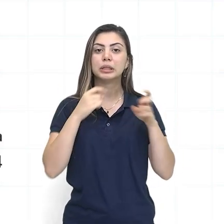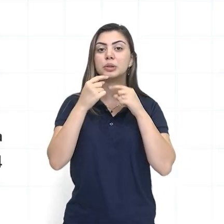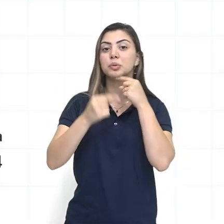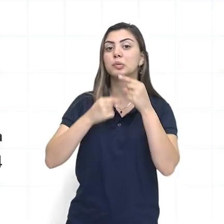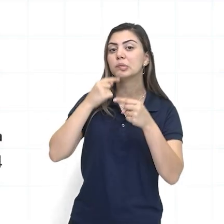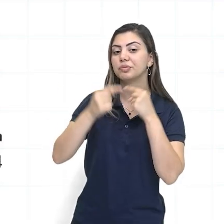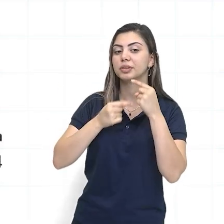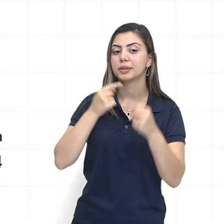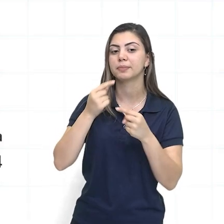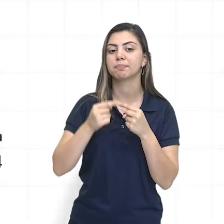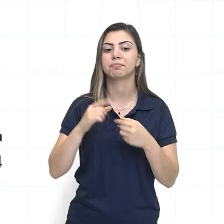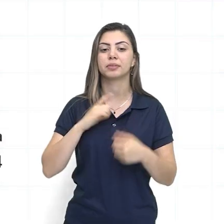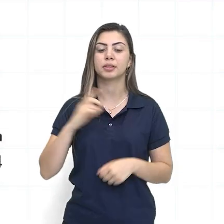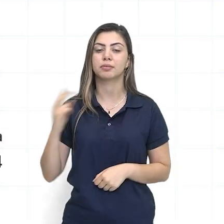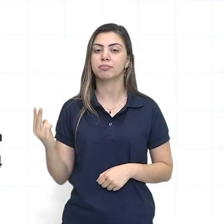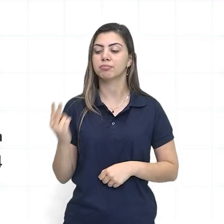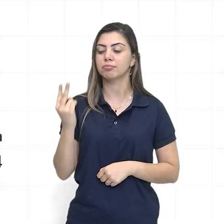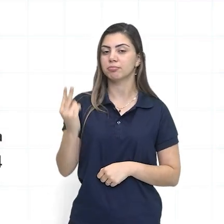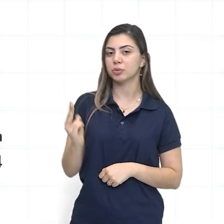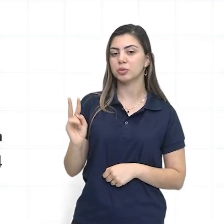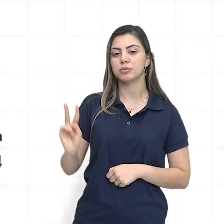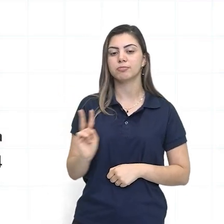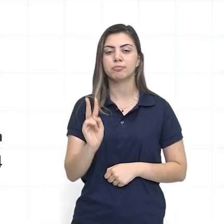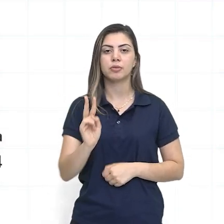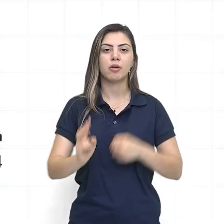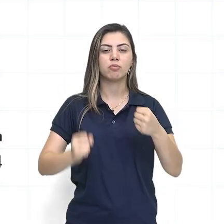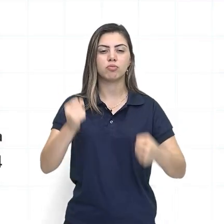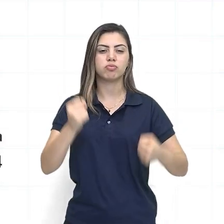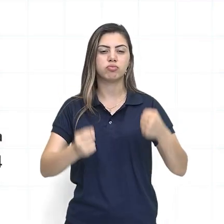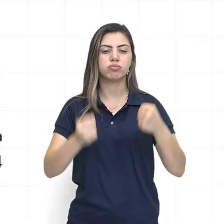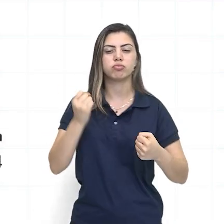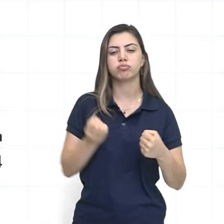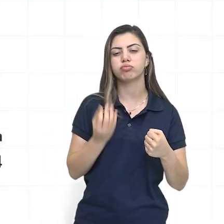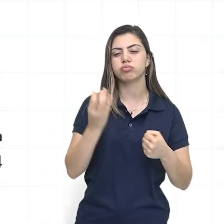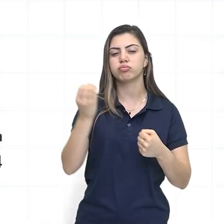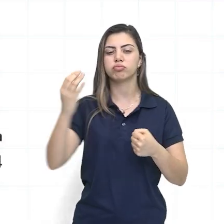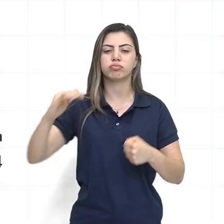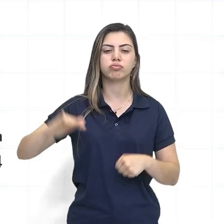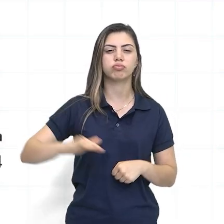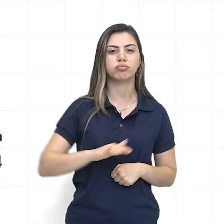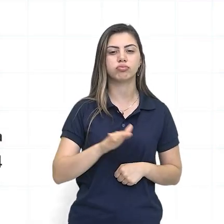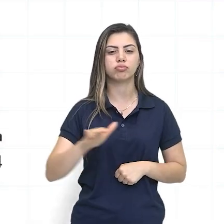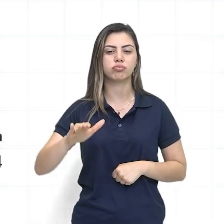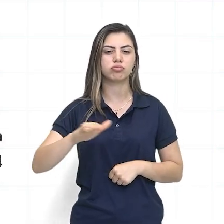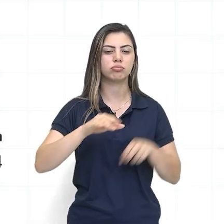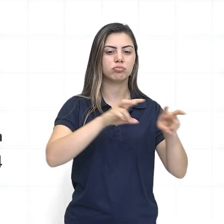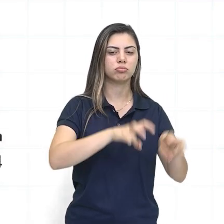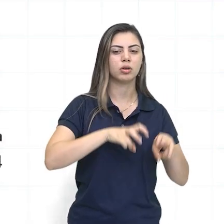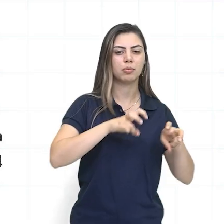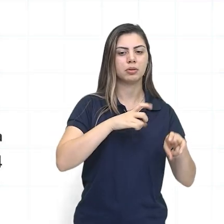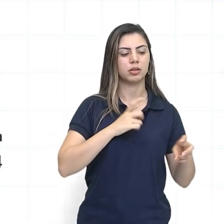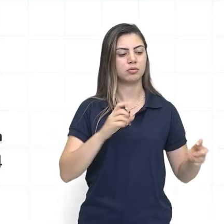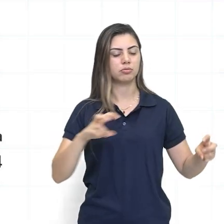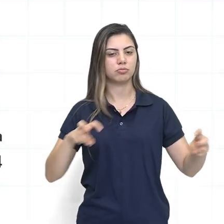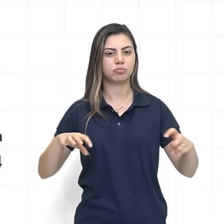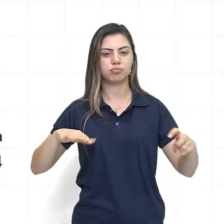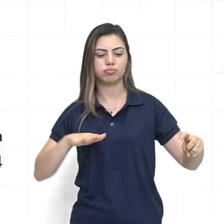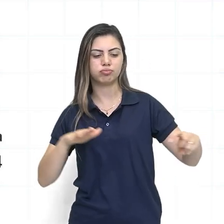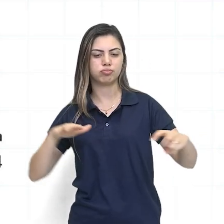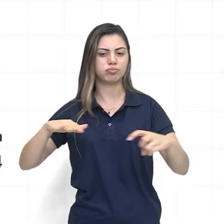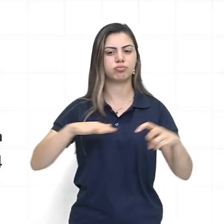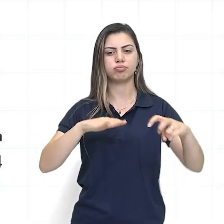Dúvida. 2 compadres viajaram de carro por uma estrada de fazenda quando um bicho cruzou à frente do